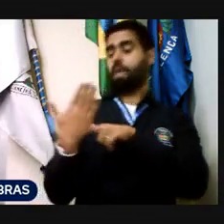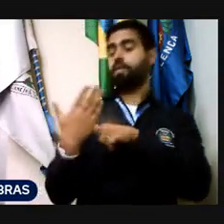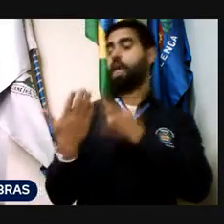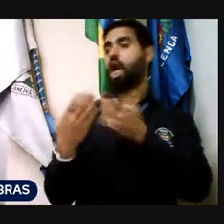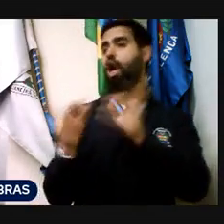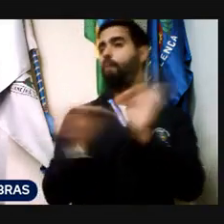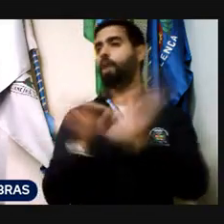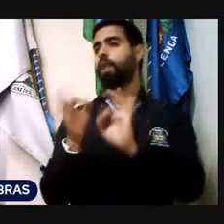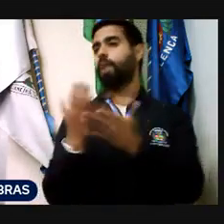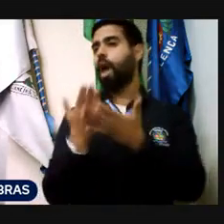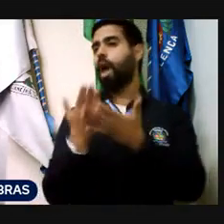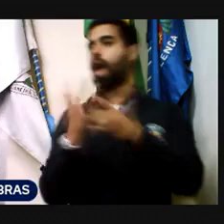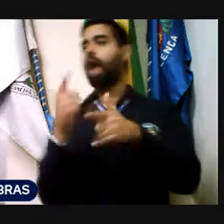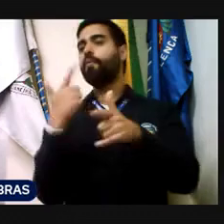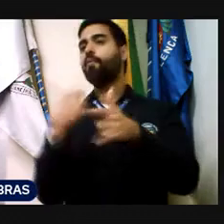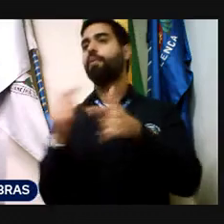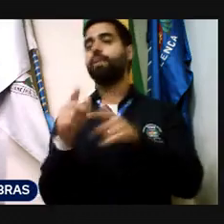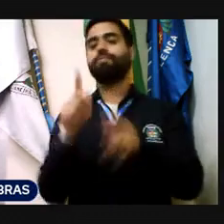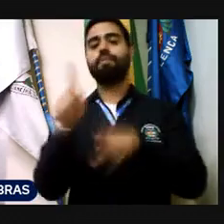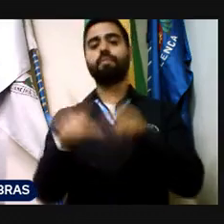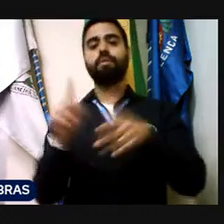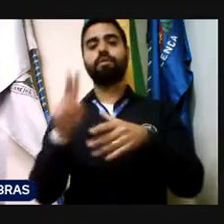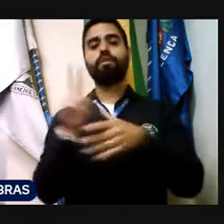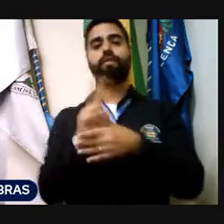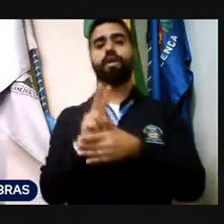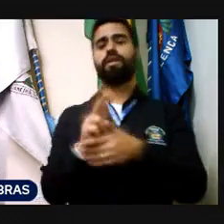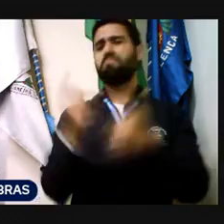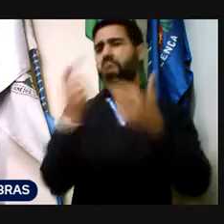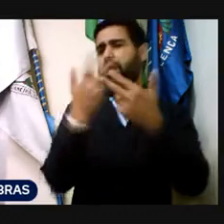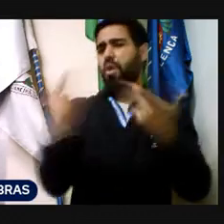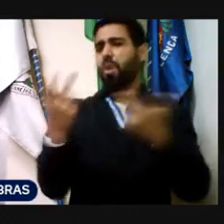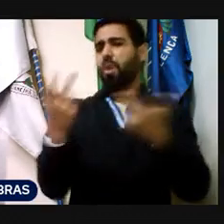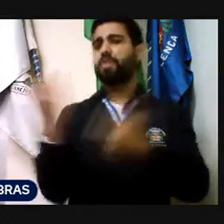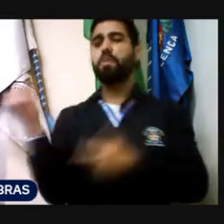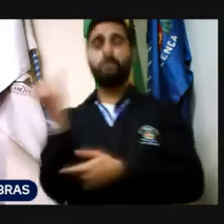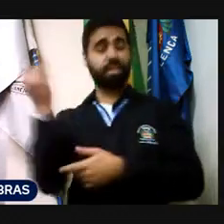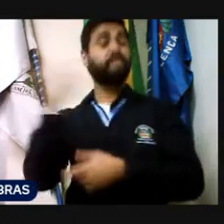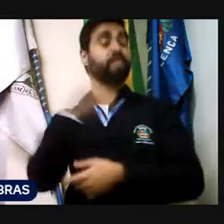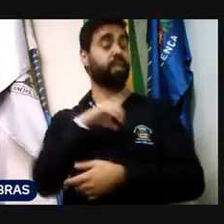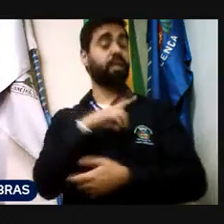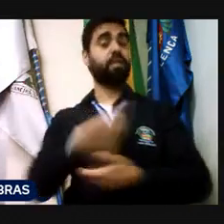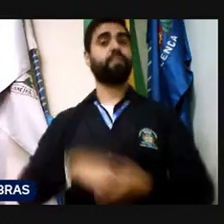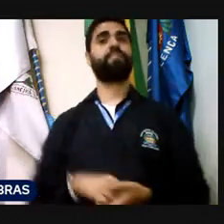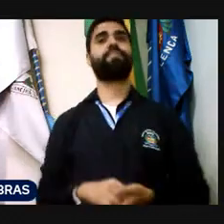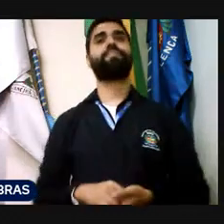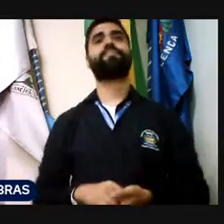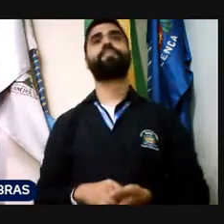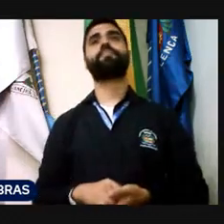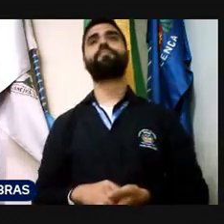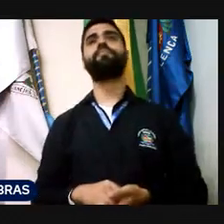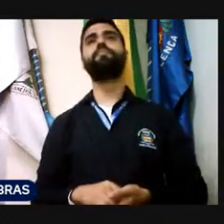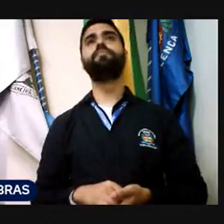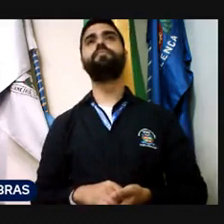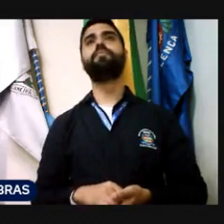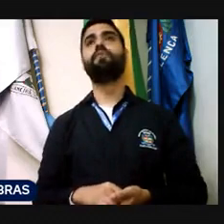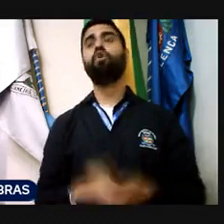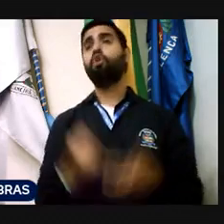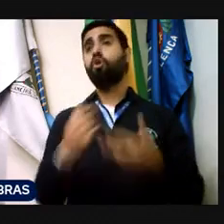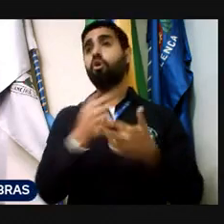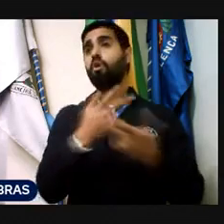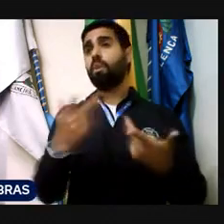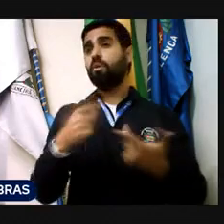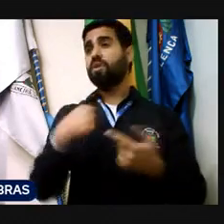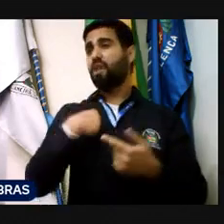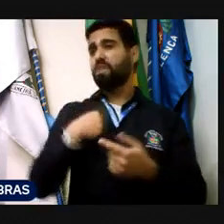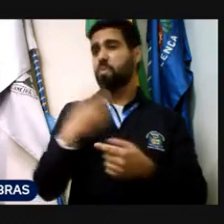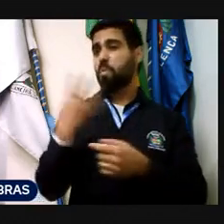as necessidades do valenciano em tanta importância que a gente tem. Falo principalmente numa pasta que eu vou estar aqui